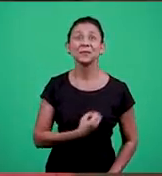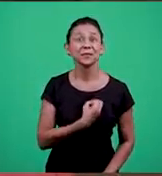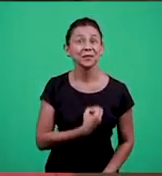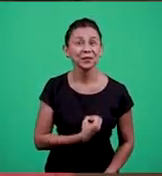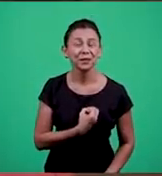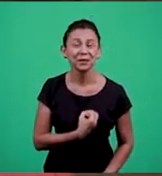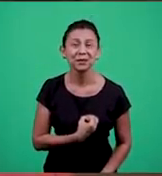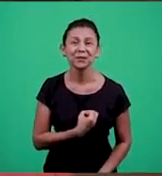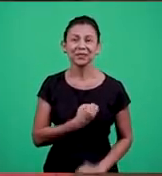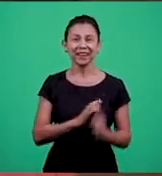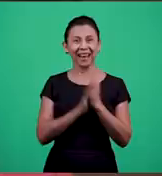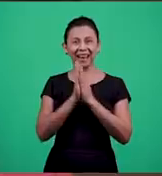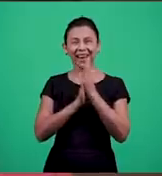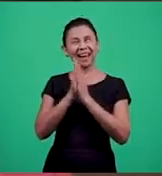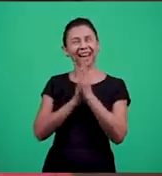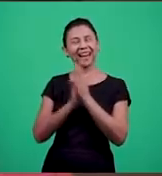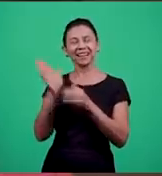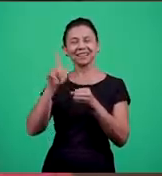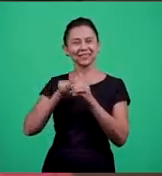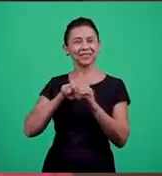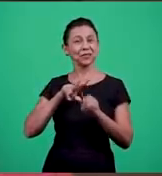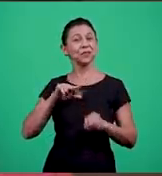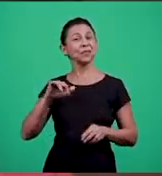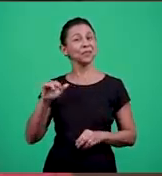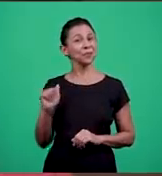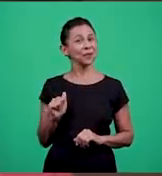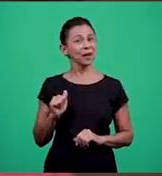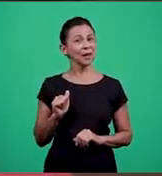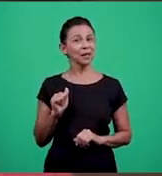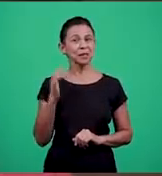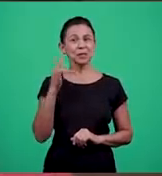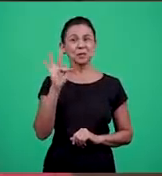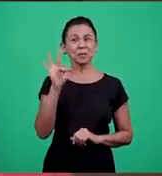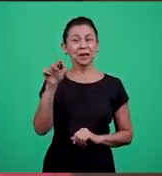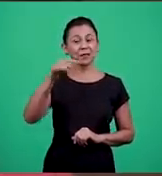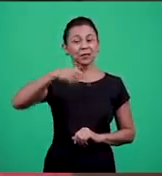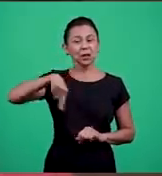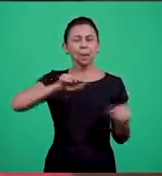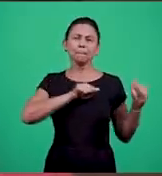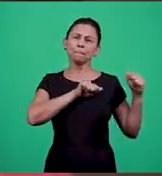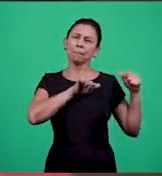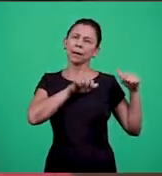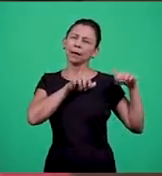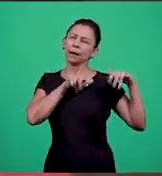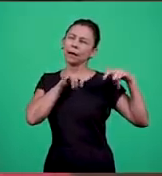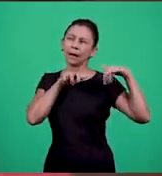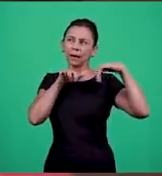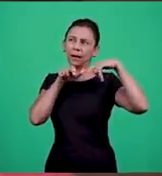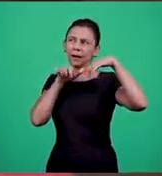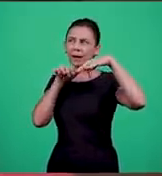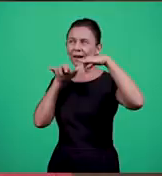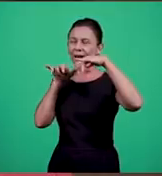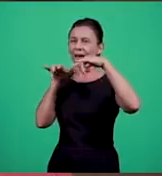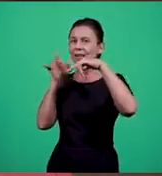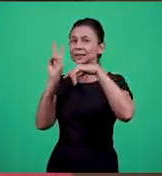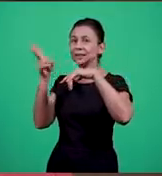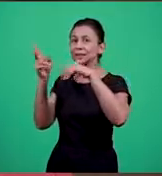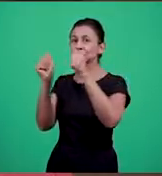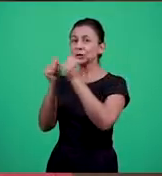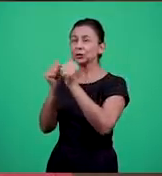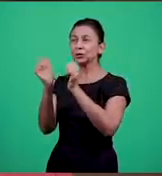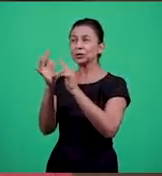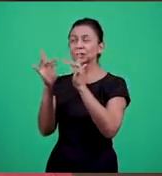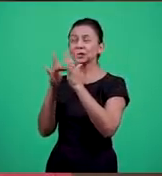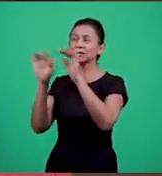está vivo e vai voltar. E um dia nós subiremos e vamos morar para